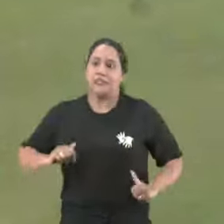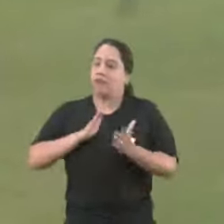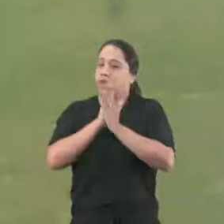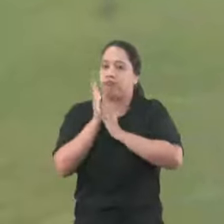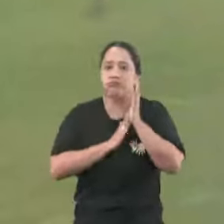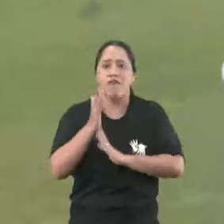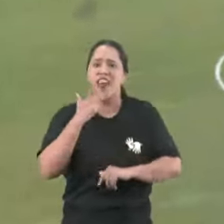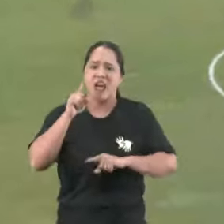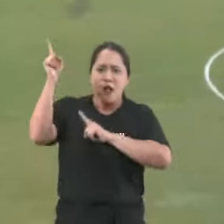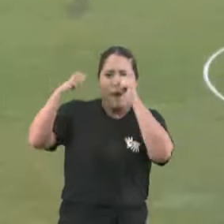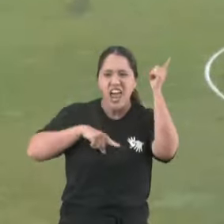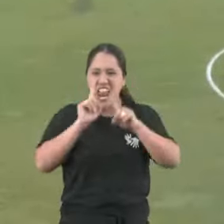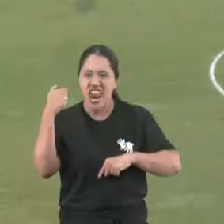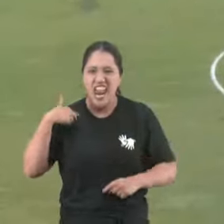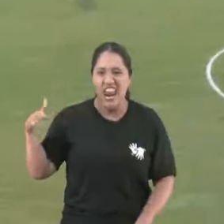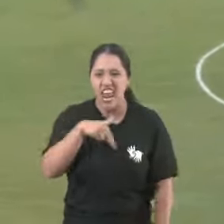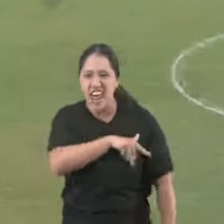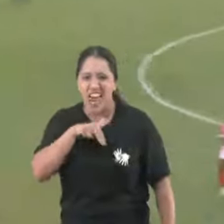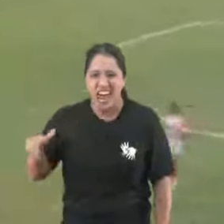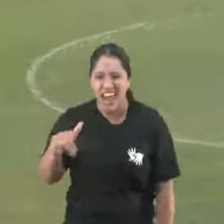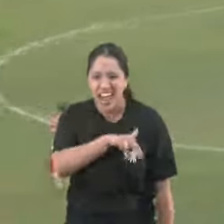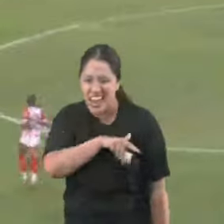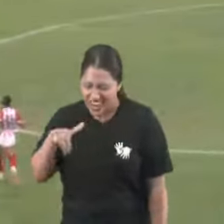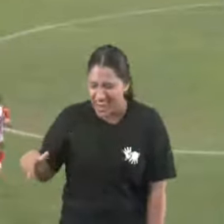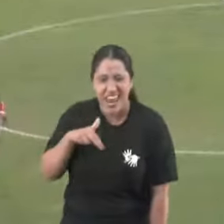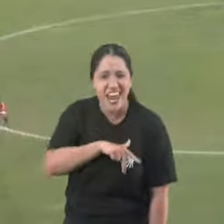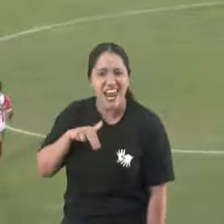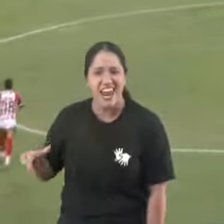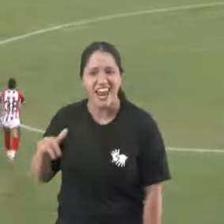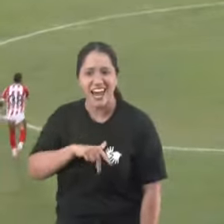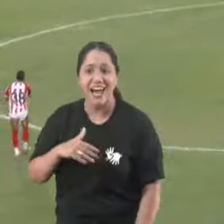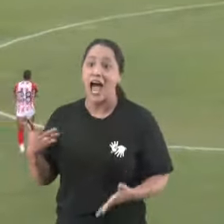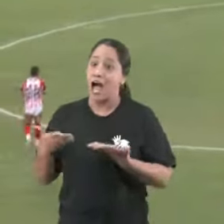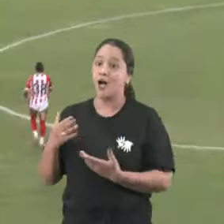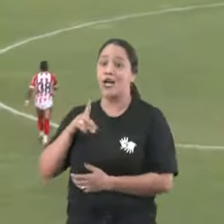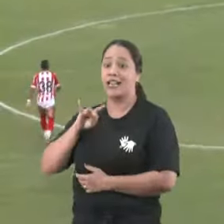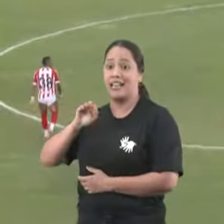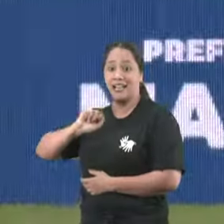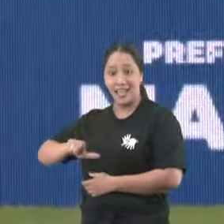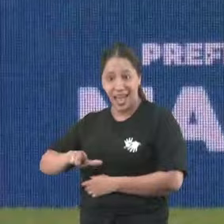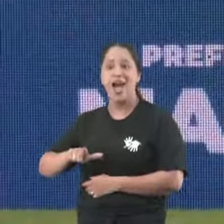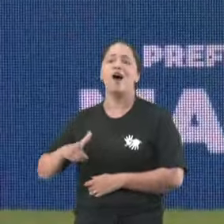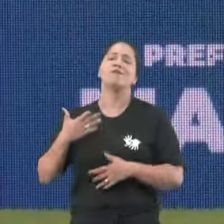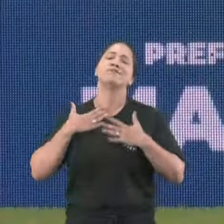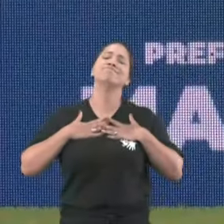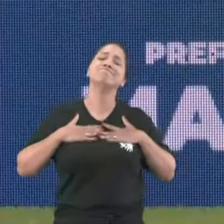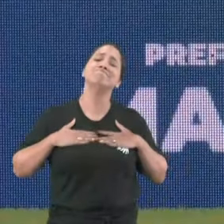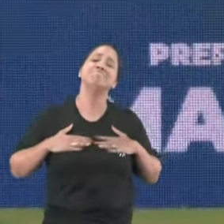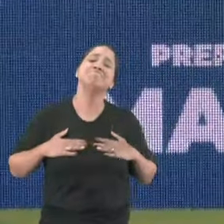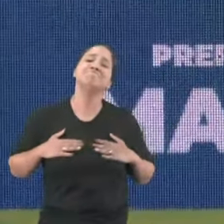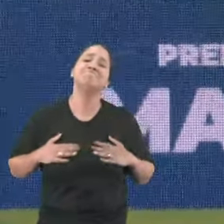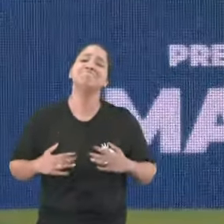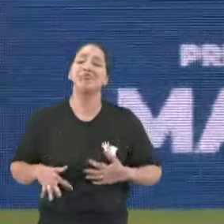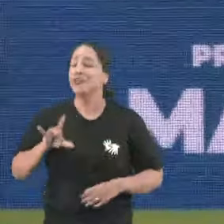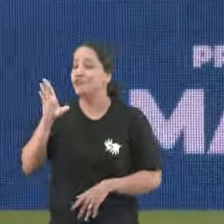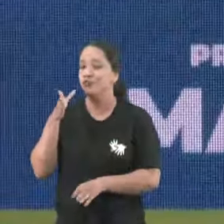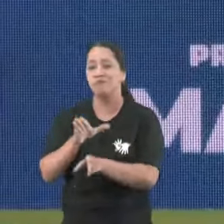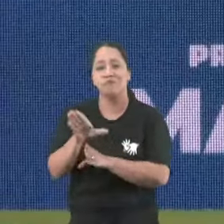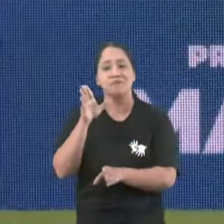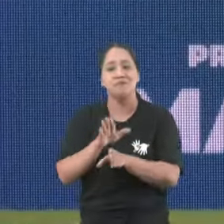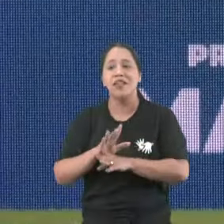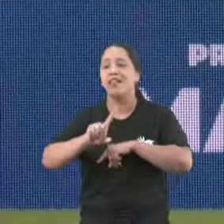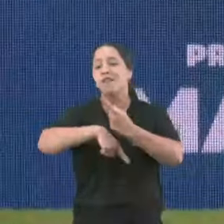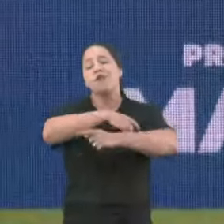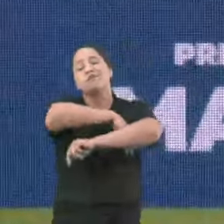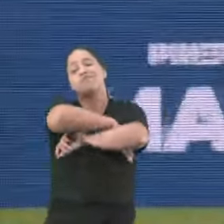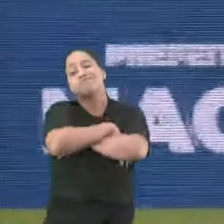muito, gesticulando, andando de um lado pro outro. Agora, o Daniel, naquela velha calma, só orientando, depois cruza os braços.